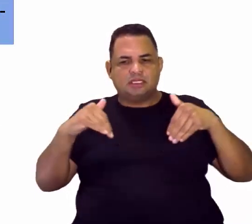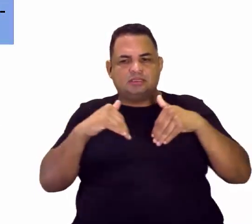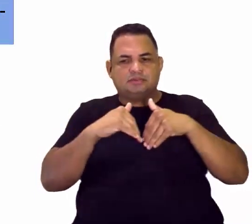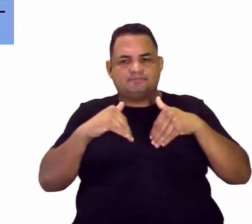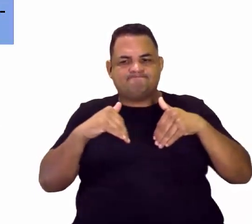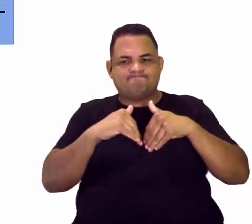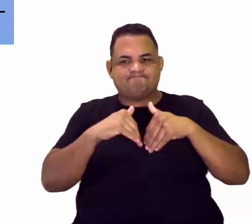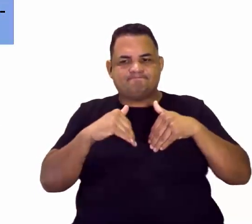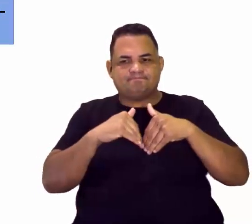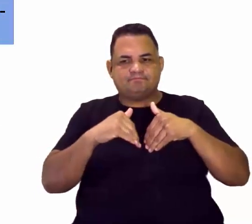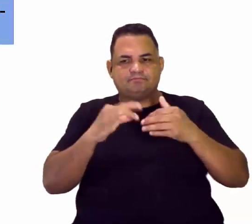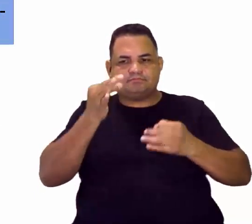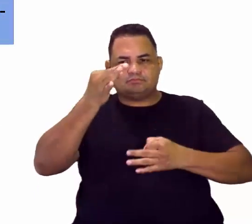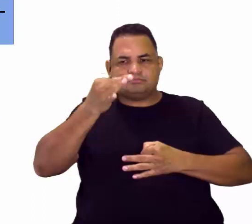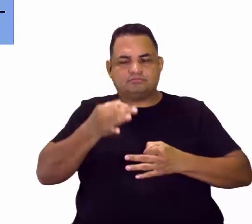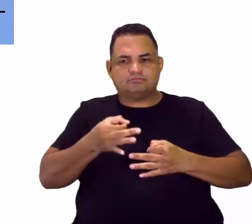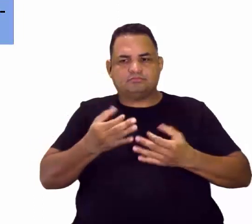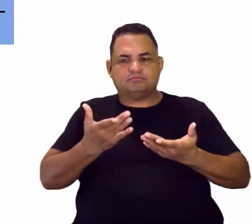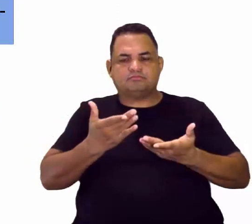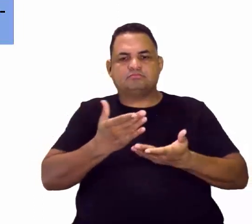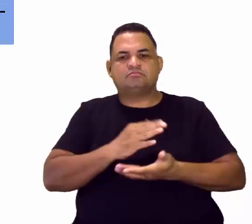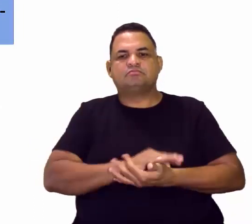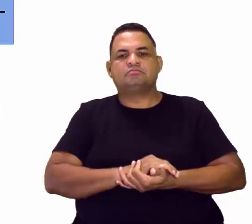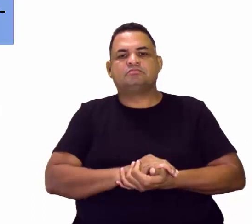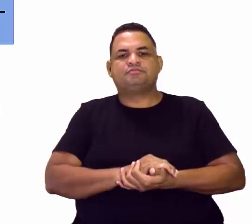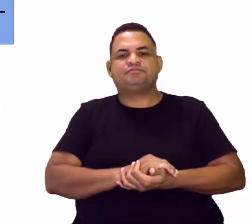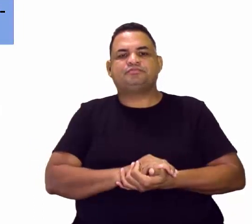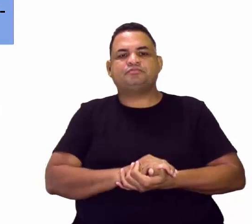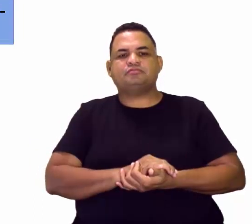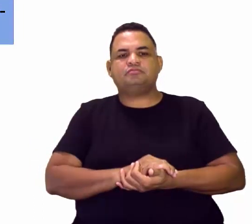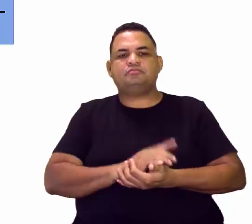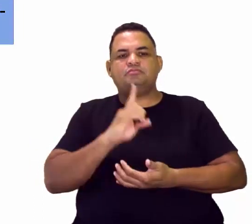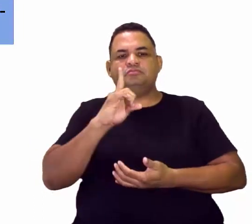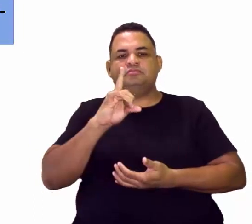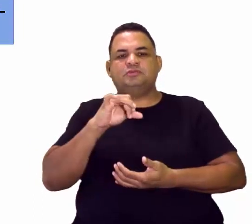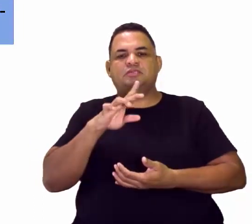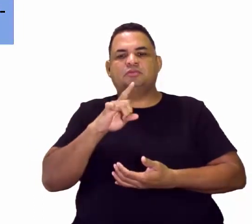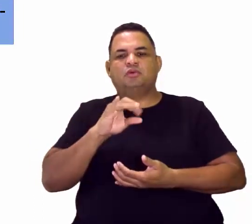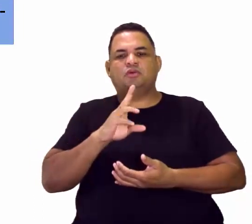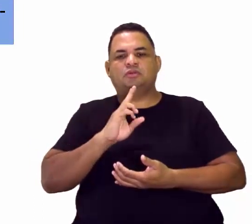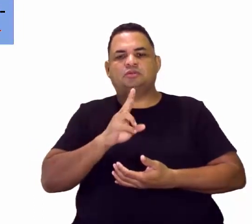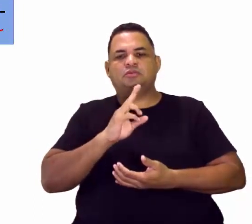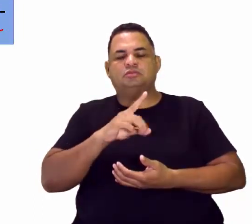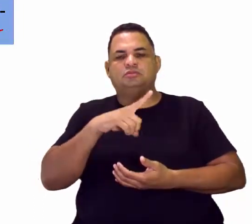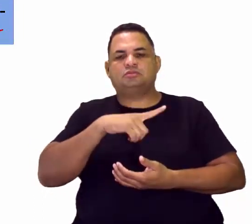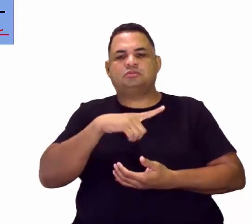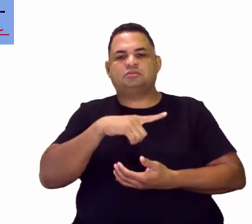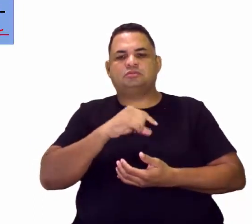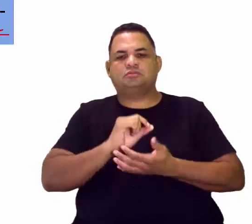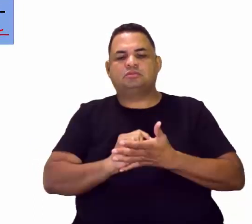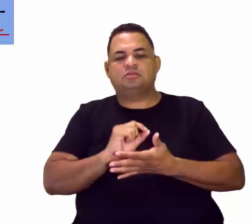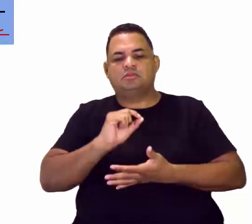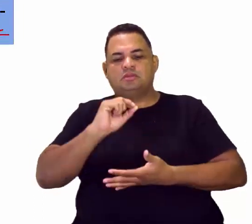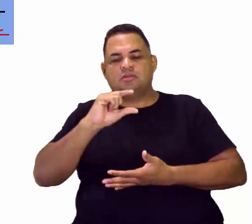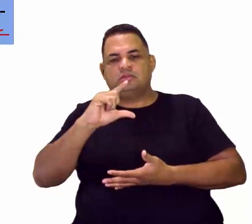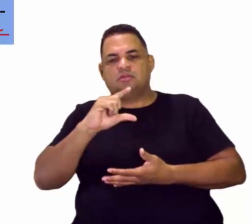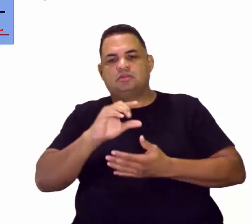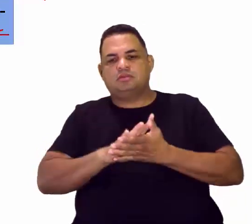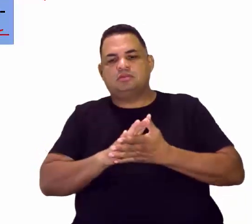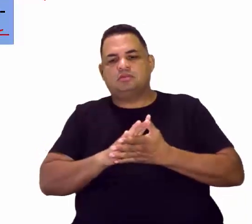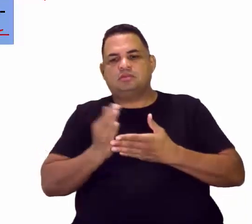é exatamente a dipolo permanente, tá bom? E a que existe maior interação